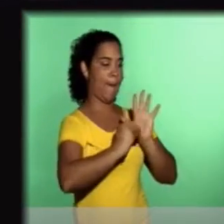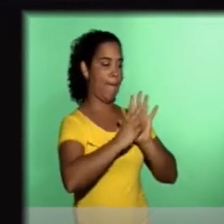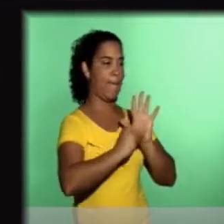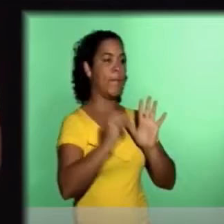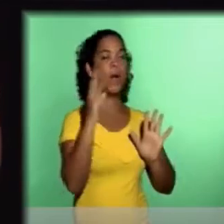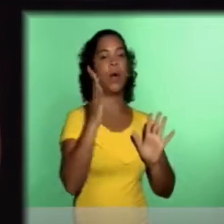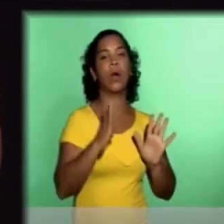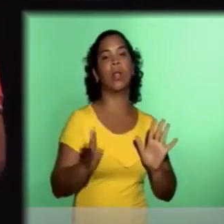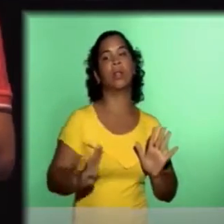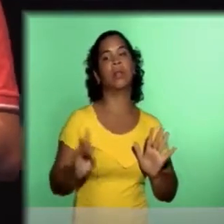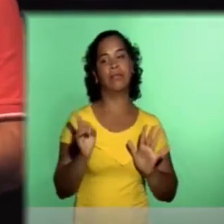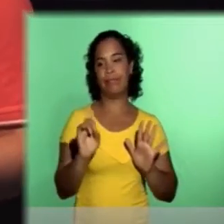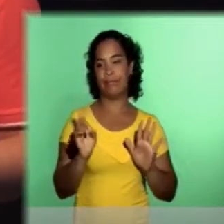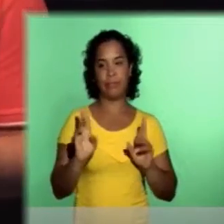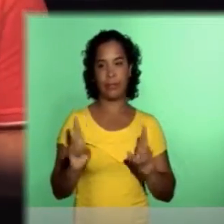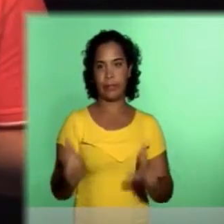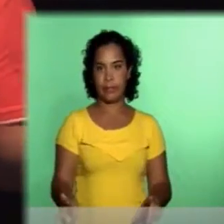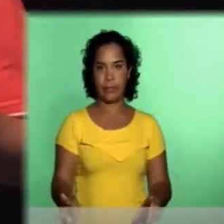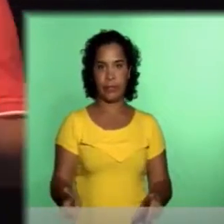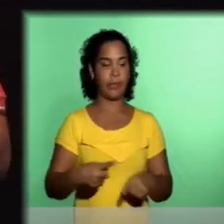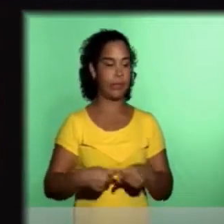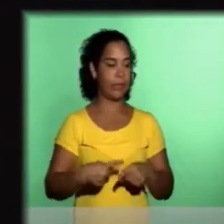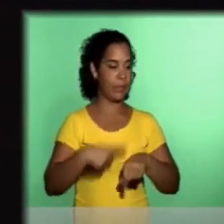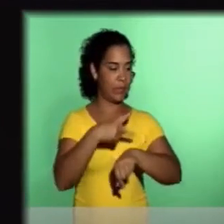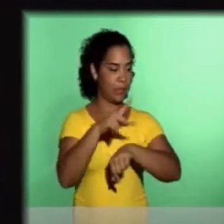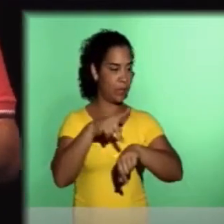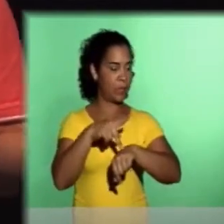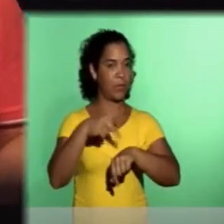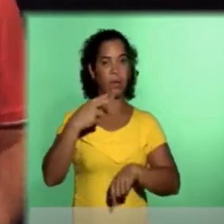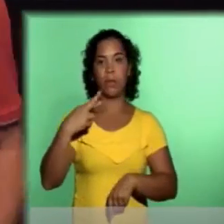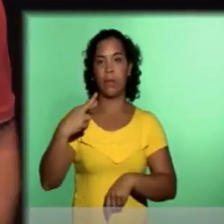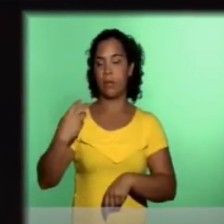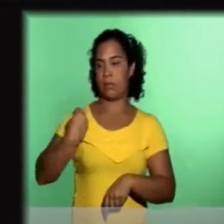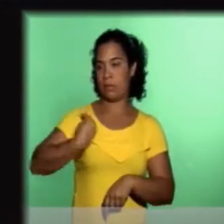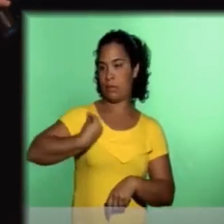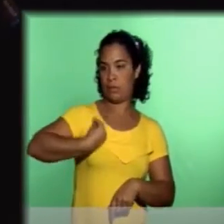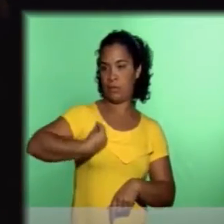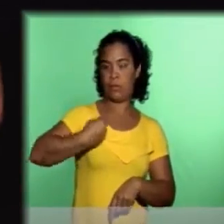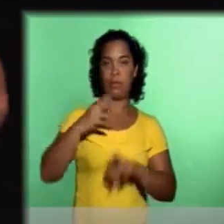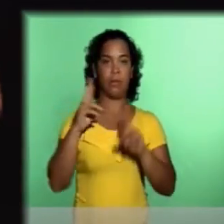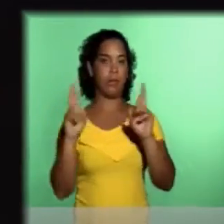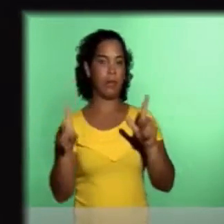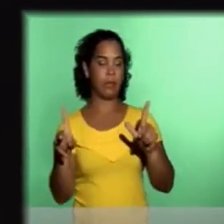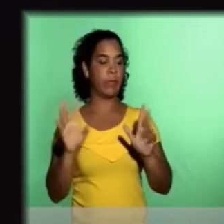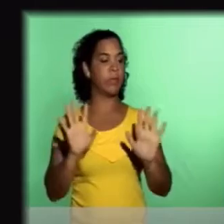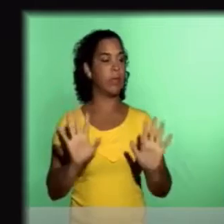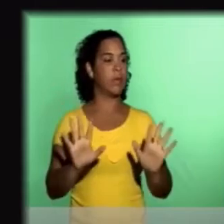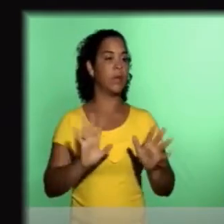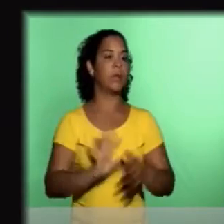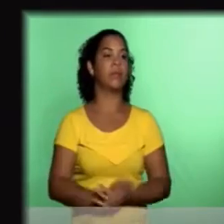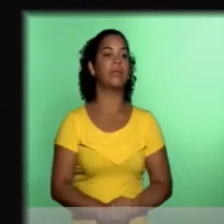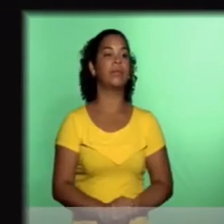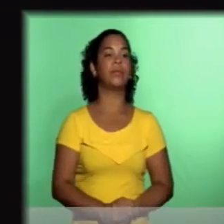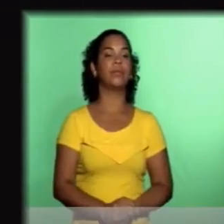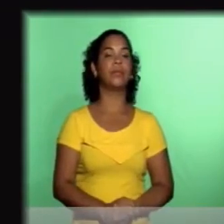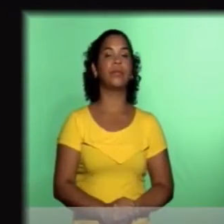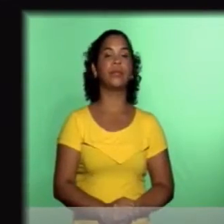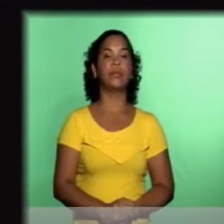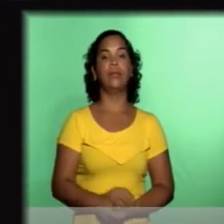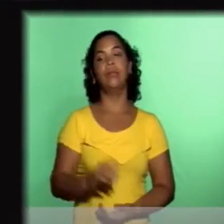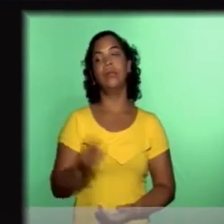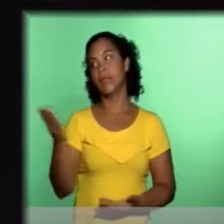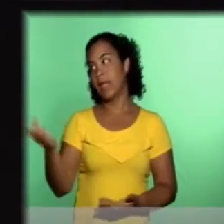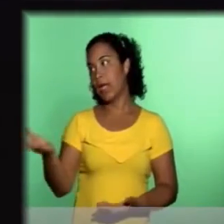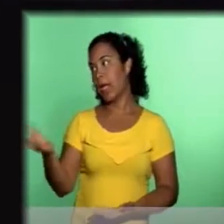para a situação brasileira. Não dá para replicar o que acontece na Coreia do Sul. Bom, aí, professor Rodolfo, a